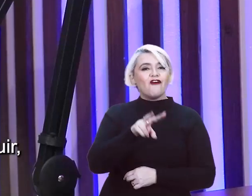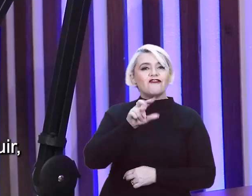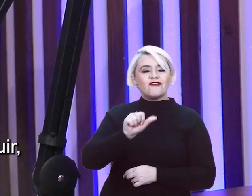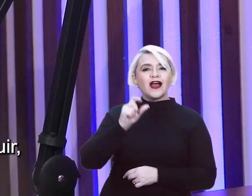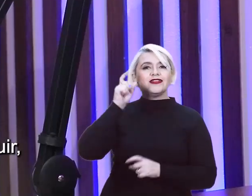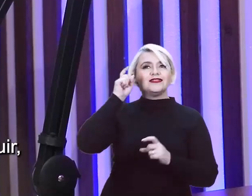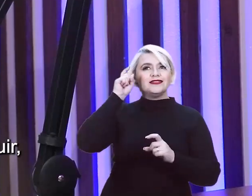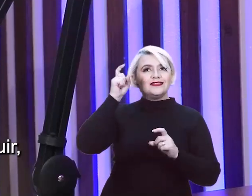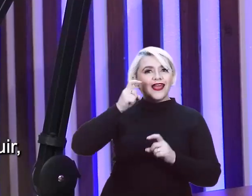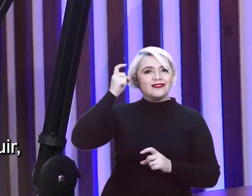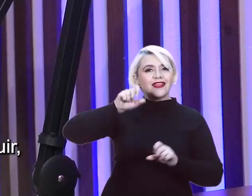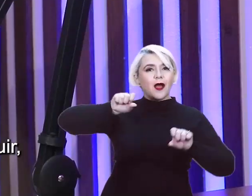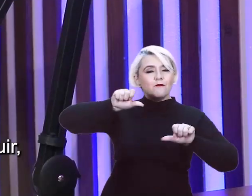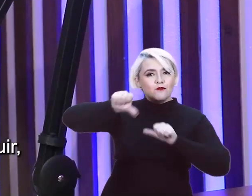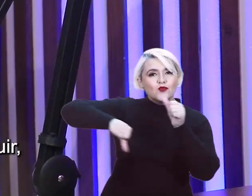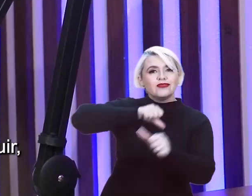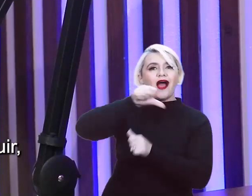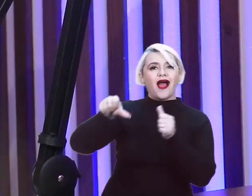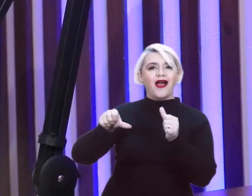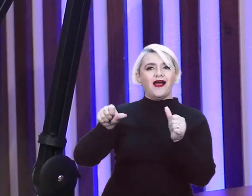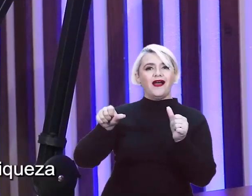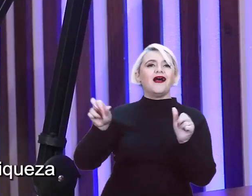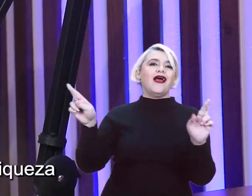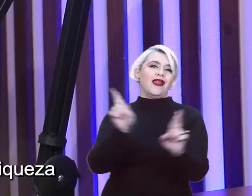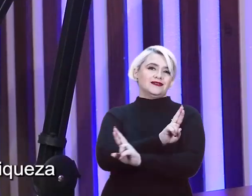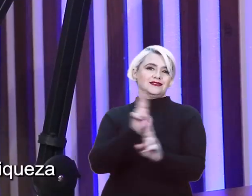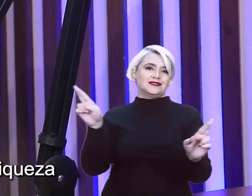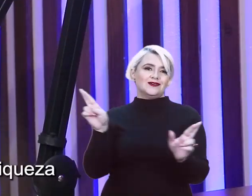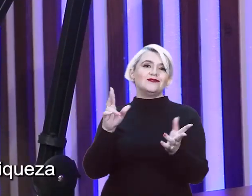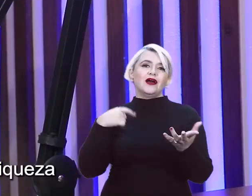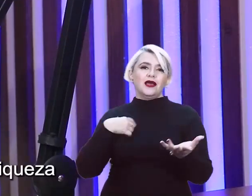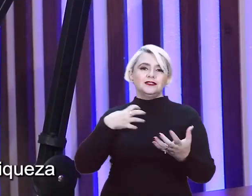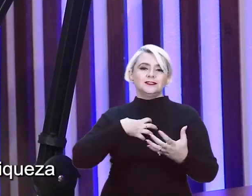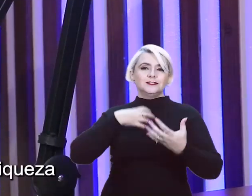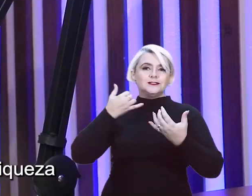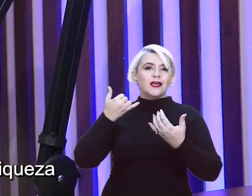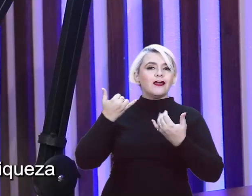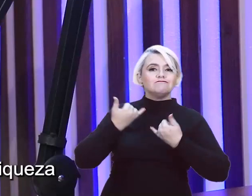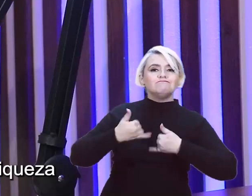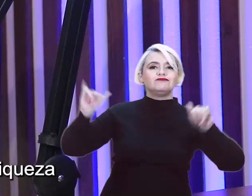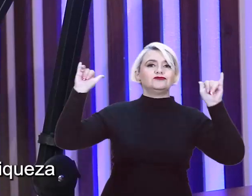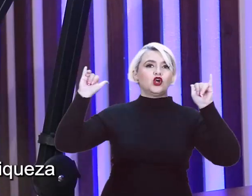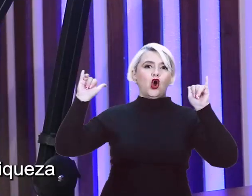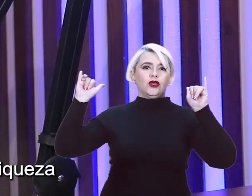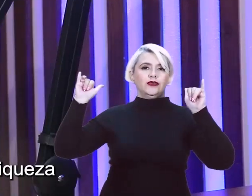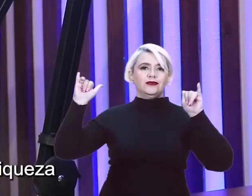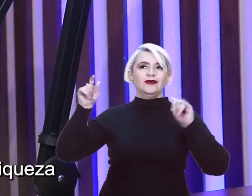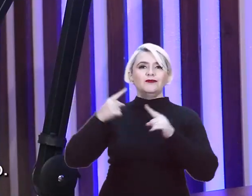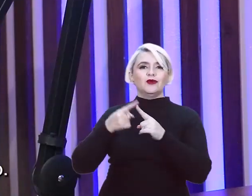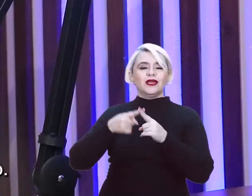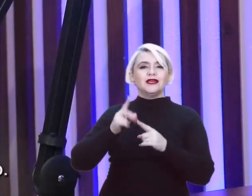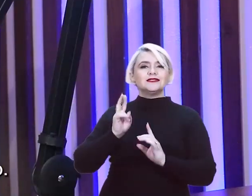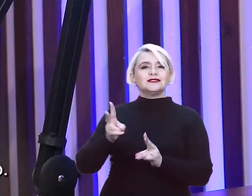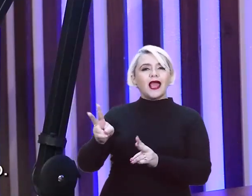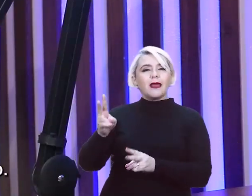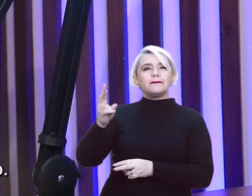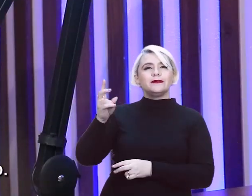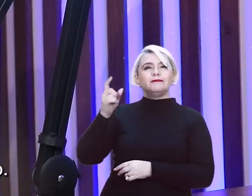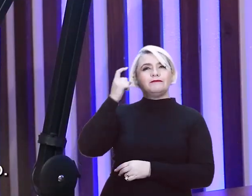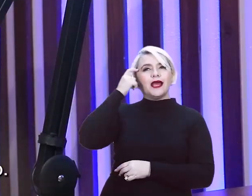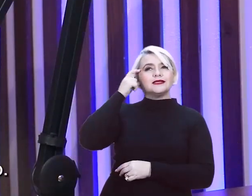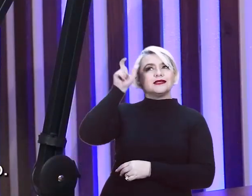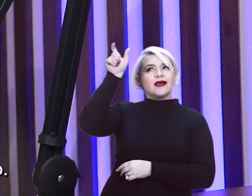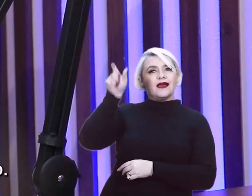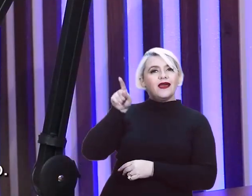tentar destruir, inverter essa visão. E aí é uma reação daquele que sempre ostentou a riqueza que foi sustentada